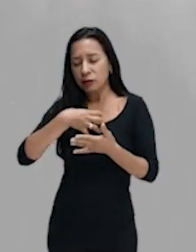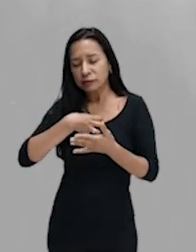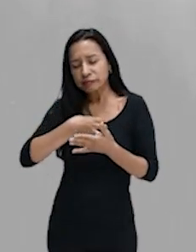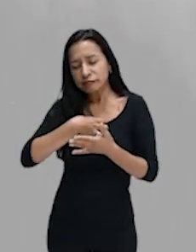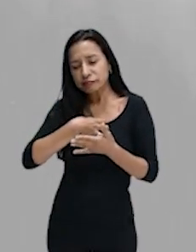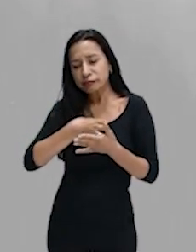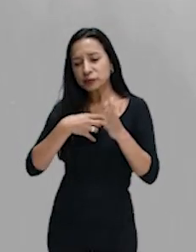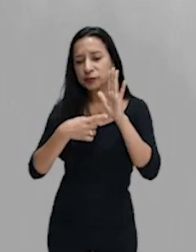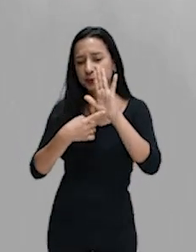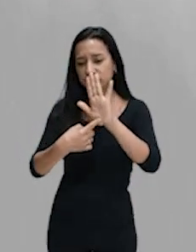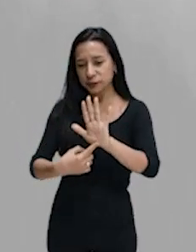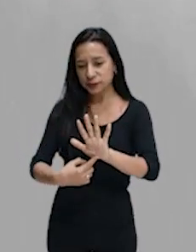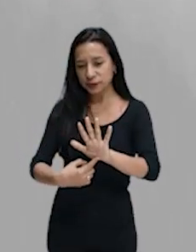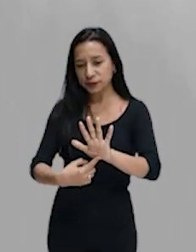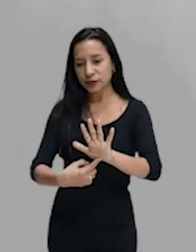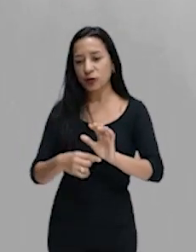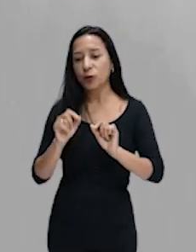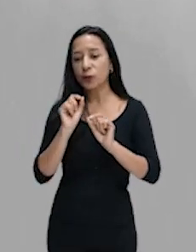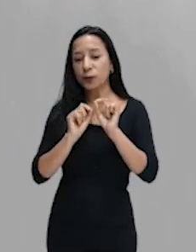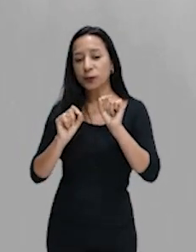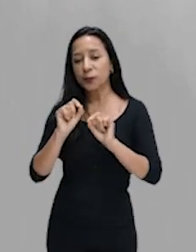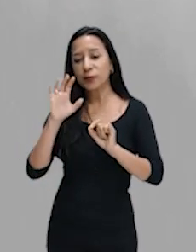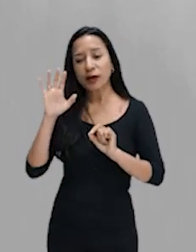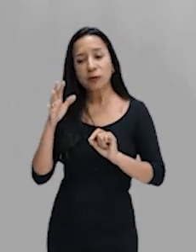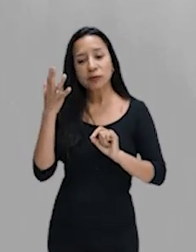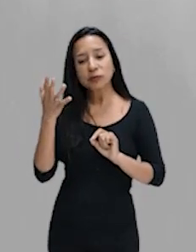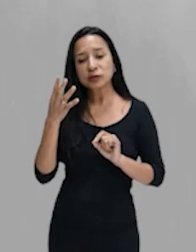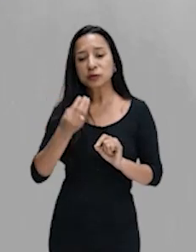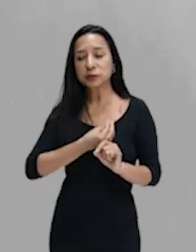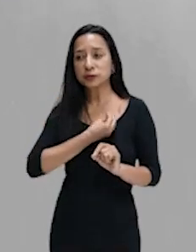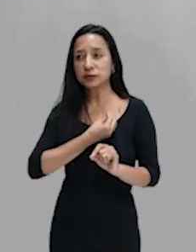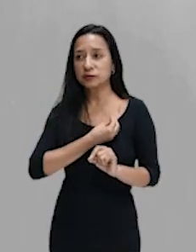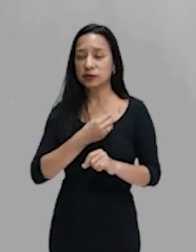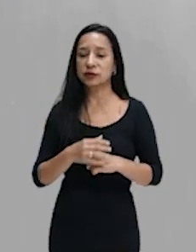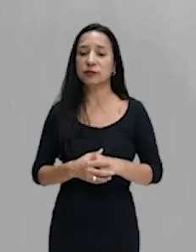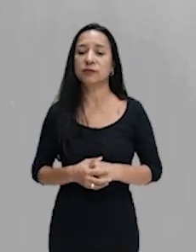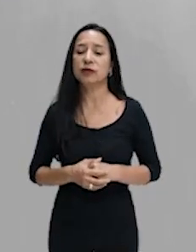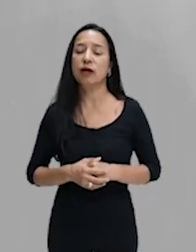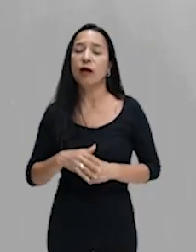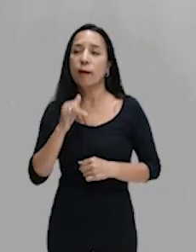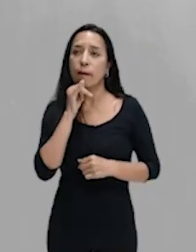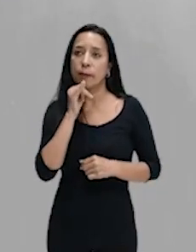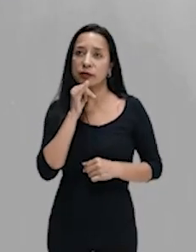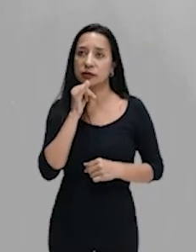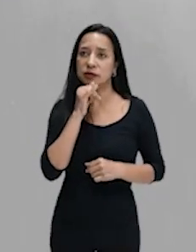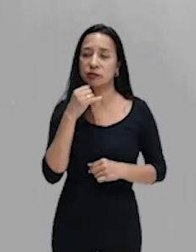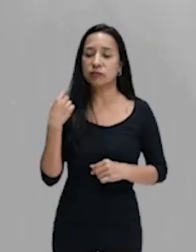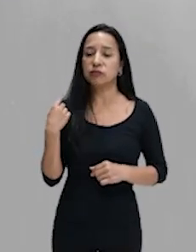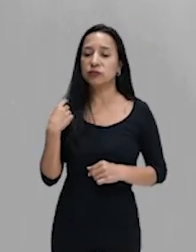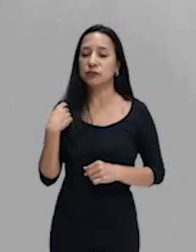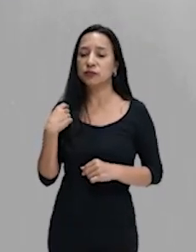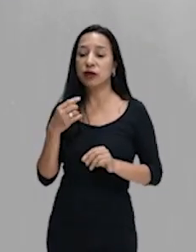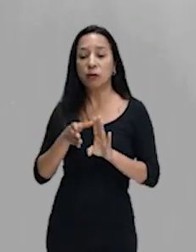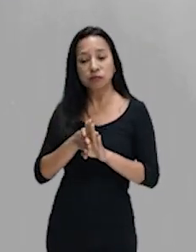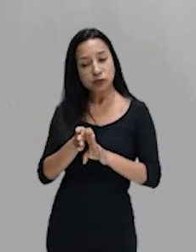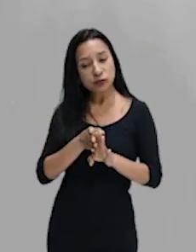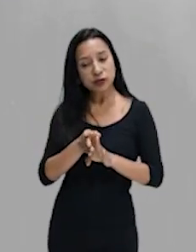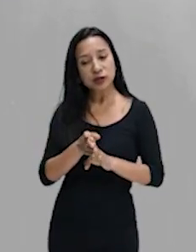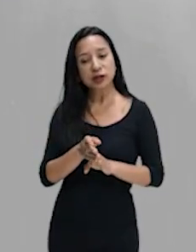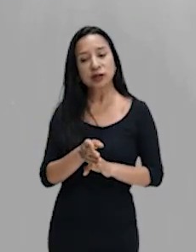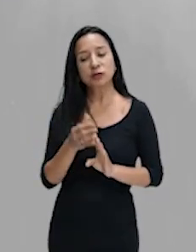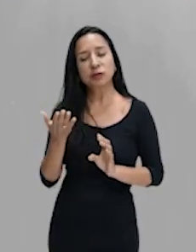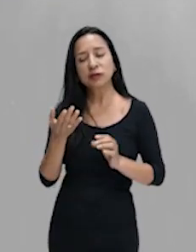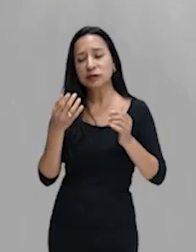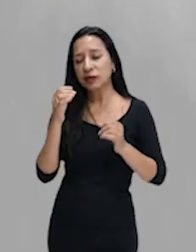música, né? É buscar na arte uma alegria. Então, é ouvir música, é escrever o que tu está sentindo,